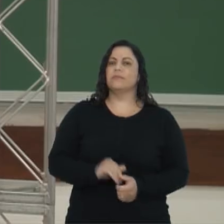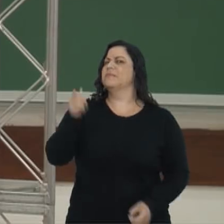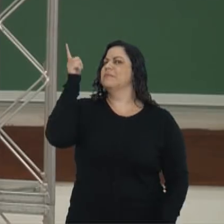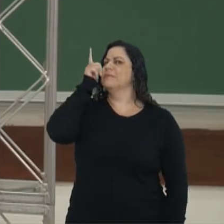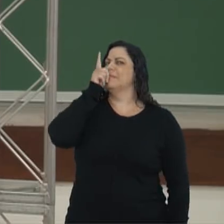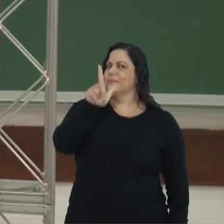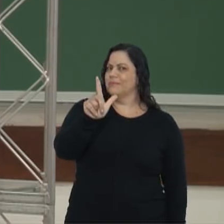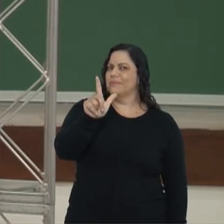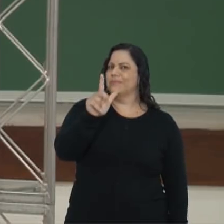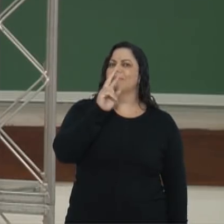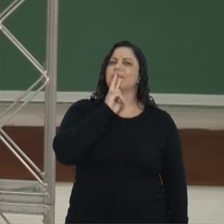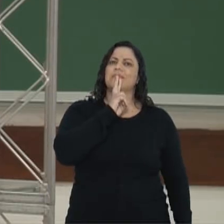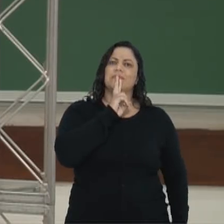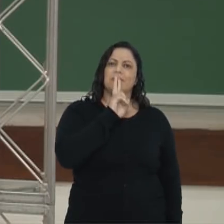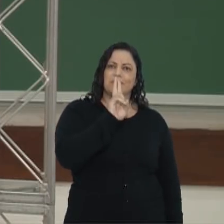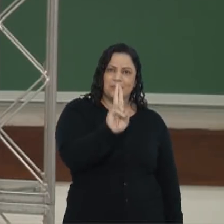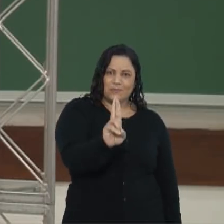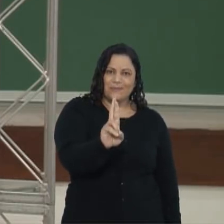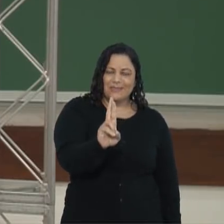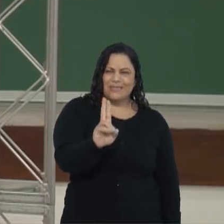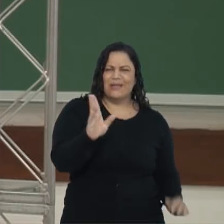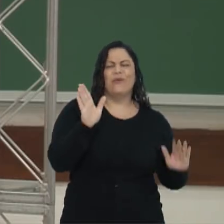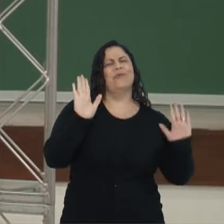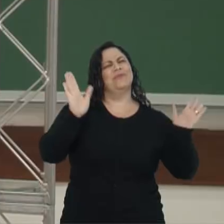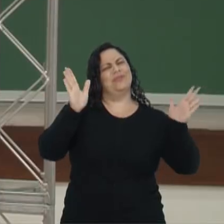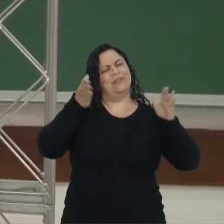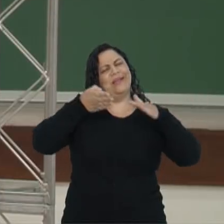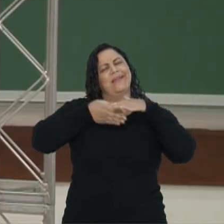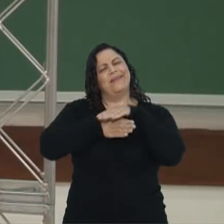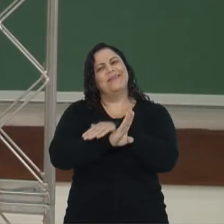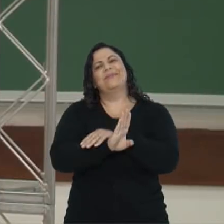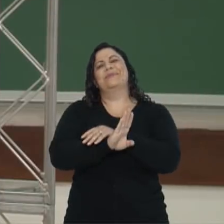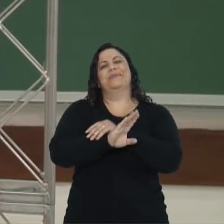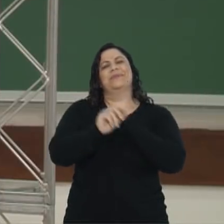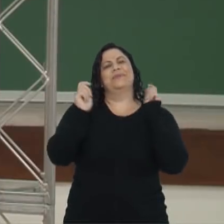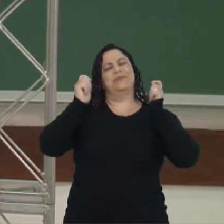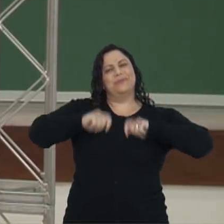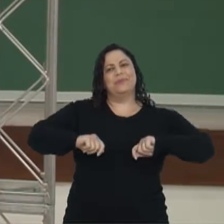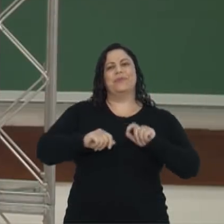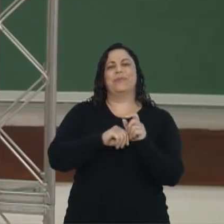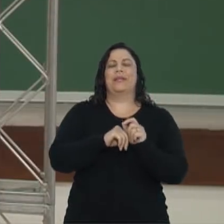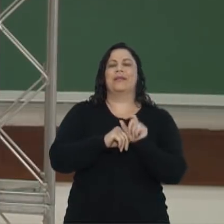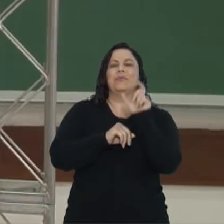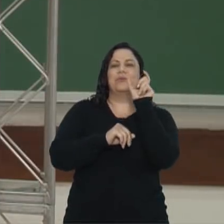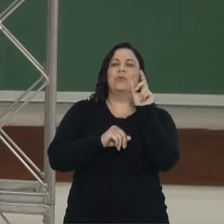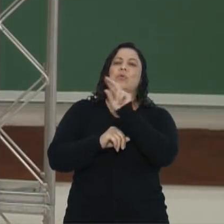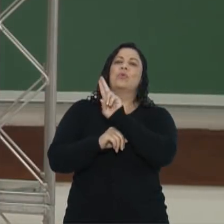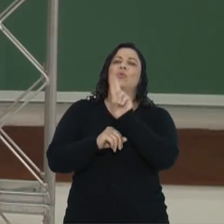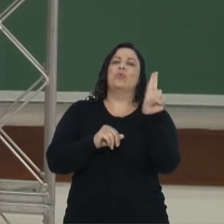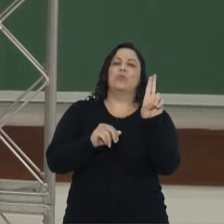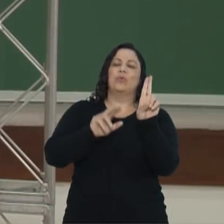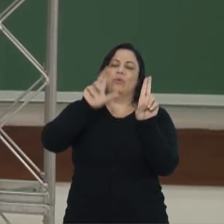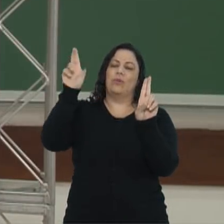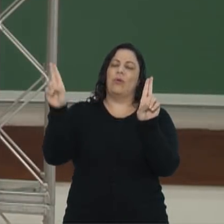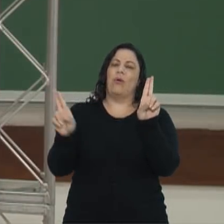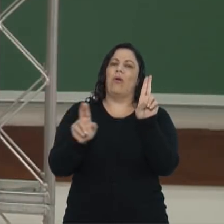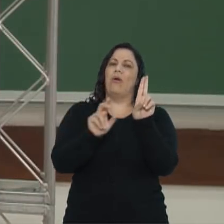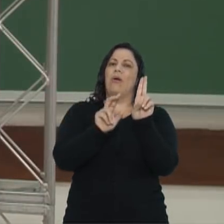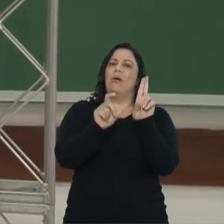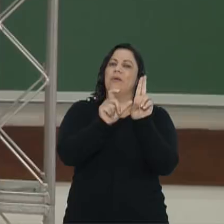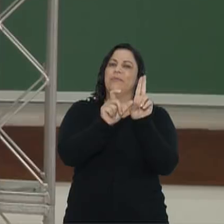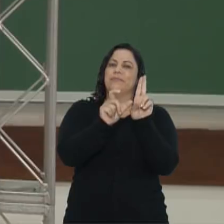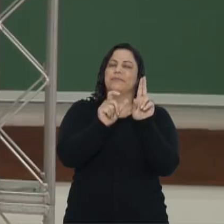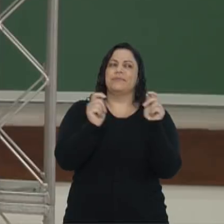Conseguiu responder? Você já está acostumado com a regência, né, nominal. Então, veja, fanática, qual é o